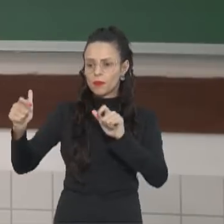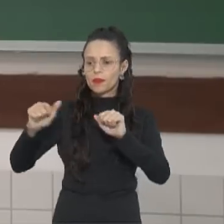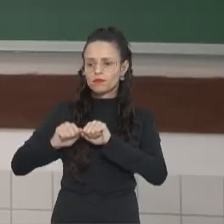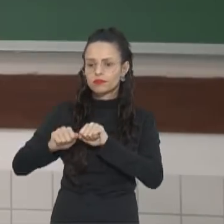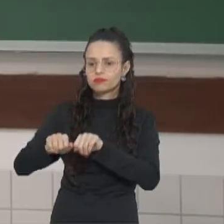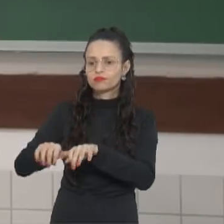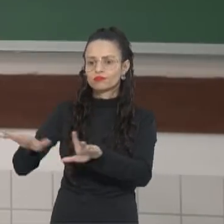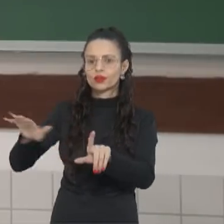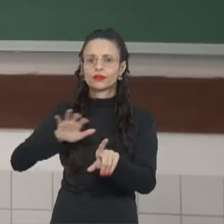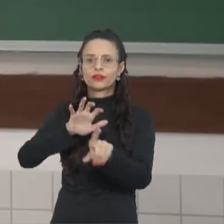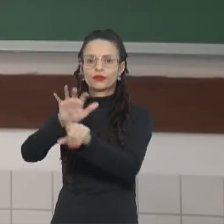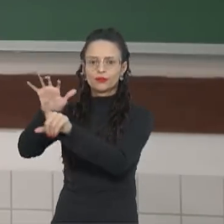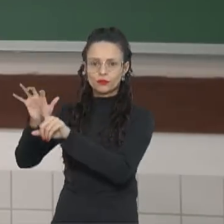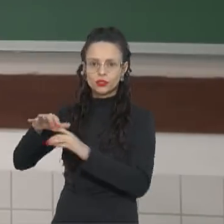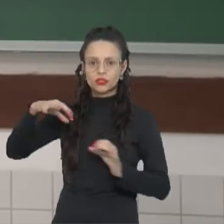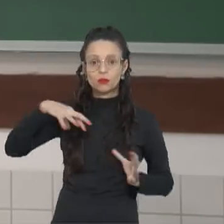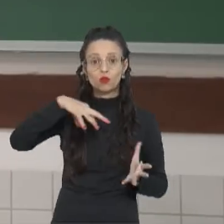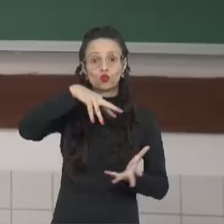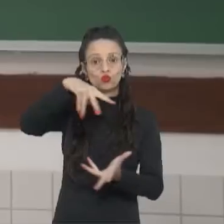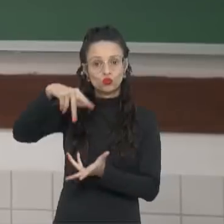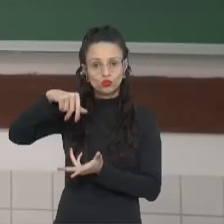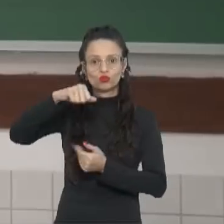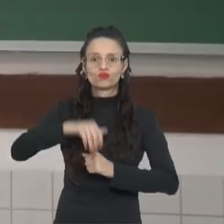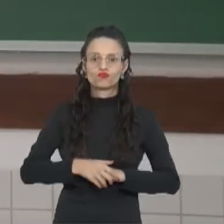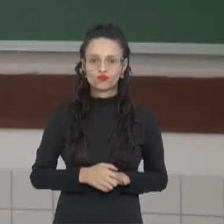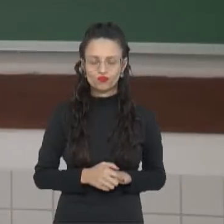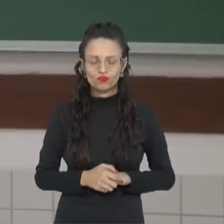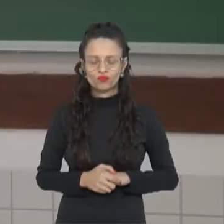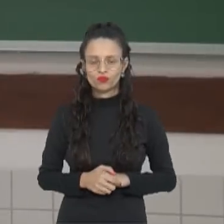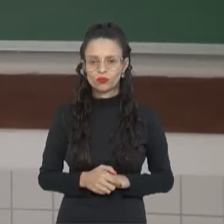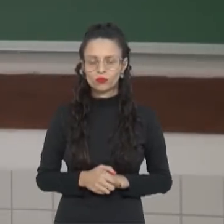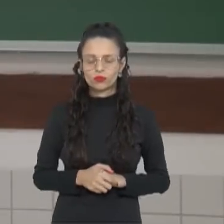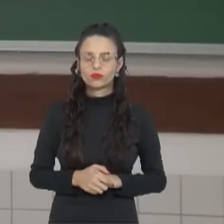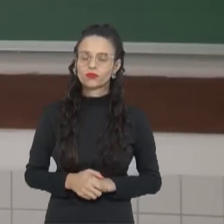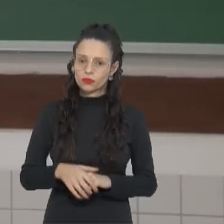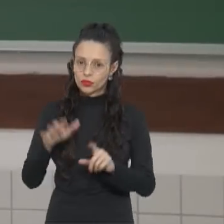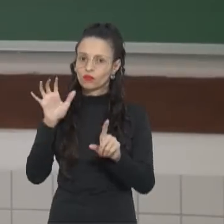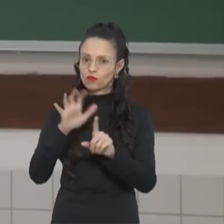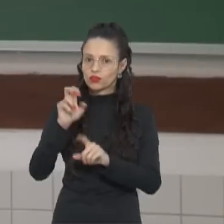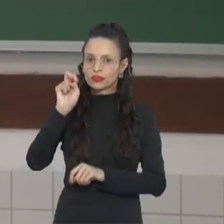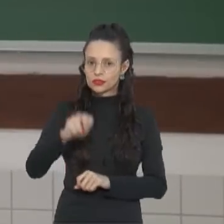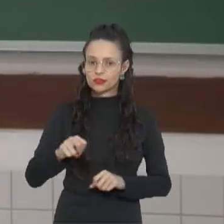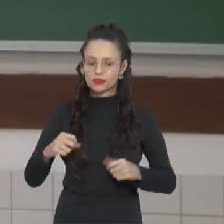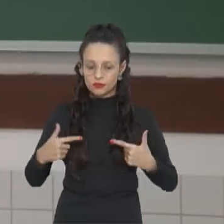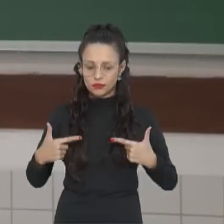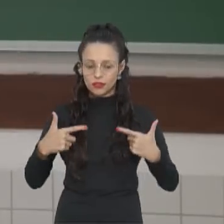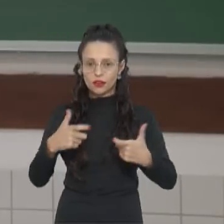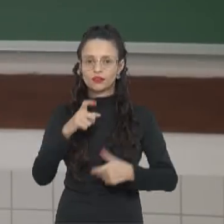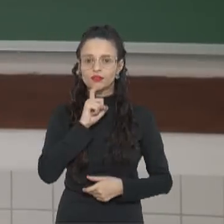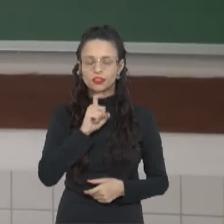de influência no mundo. Então, influência sim da Guerra Fria.